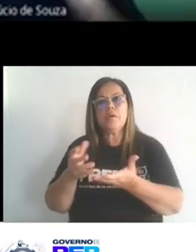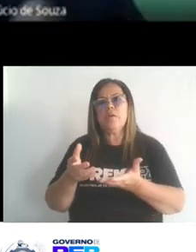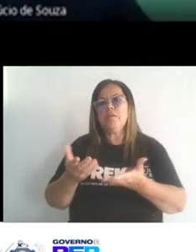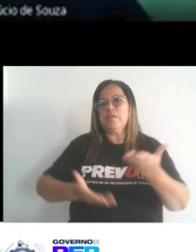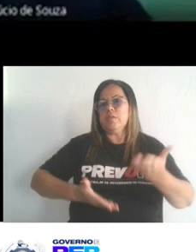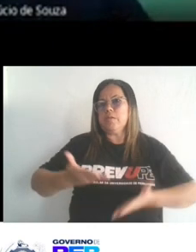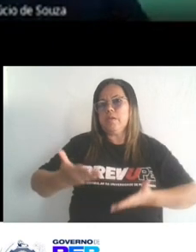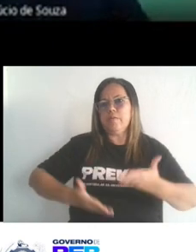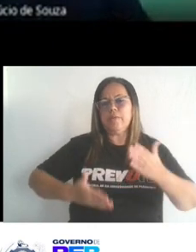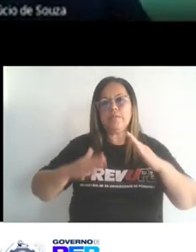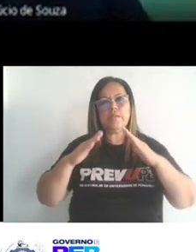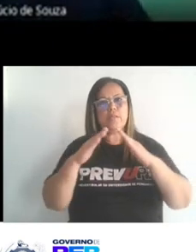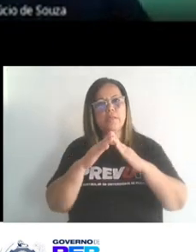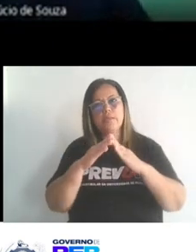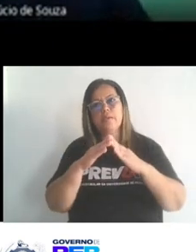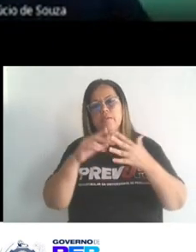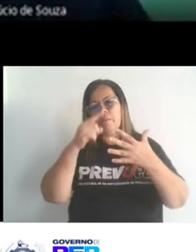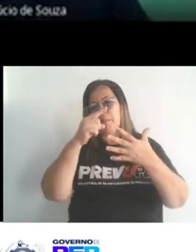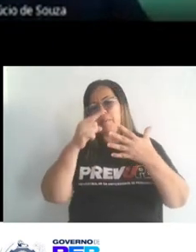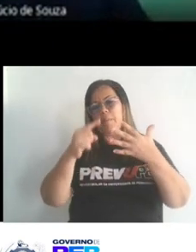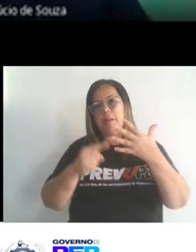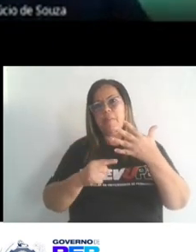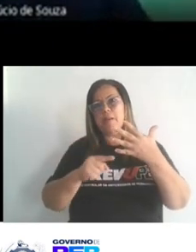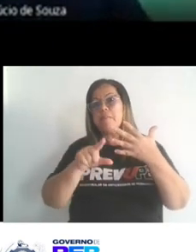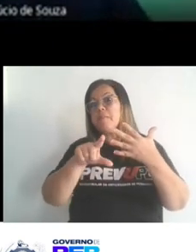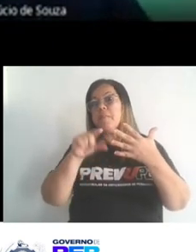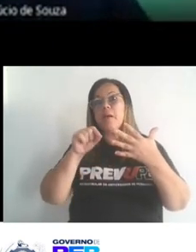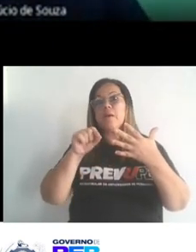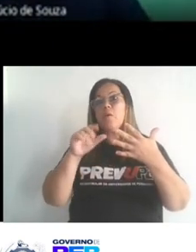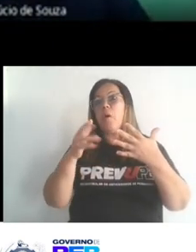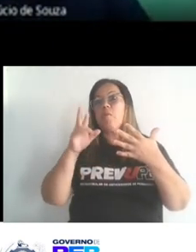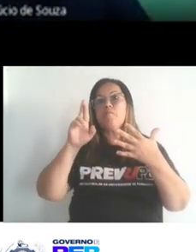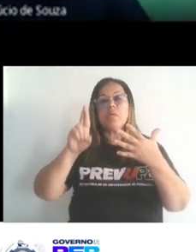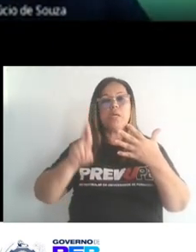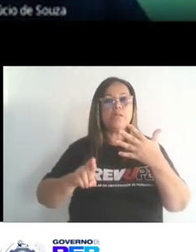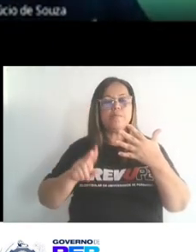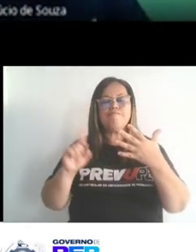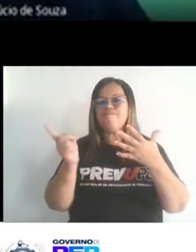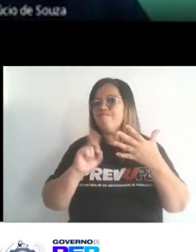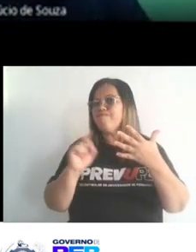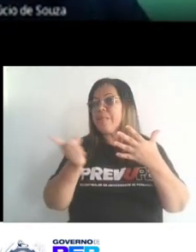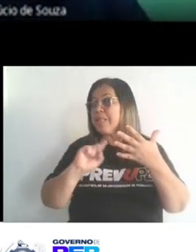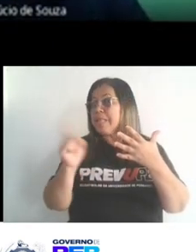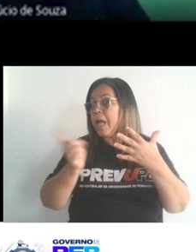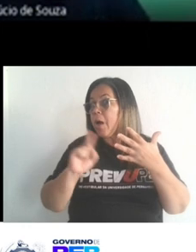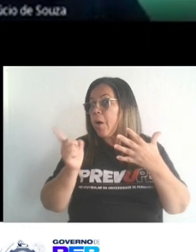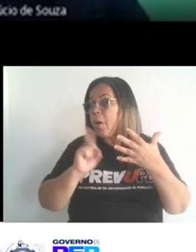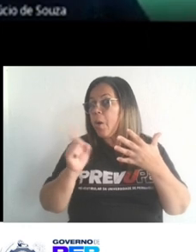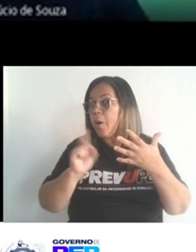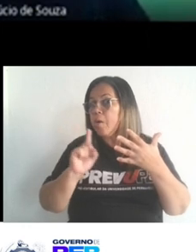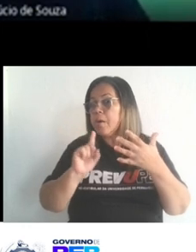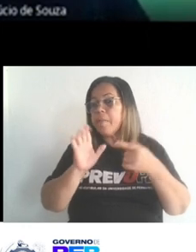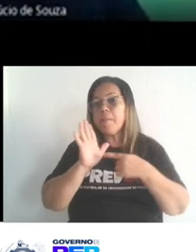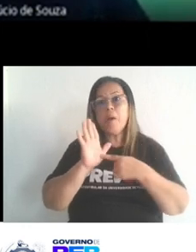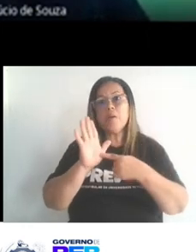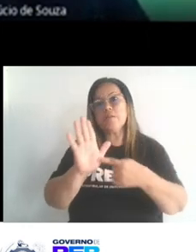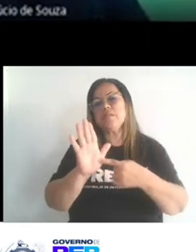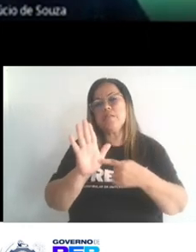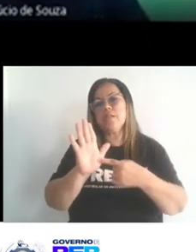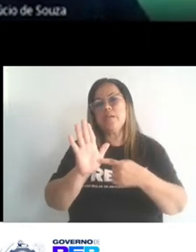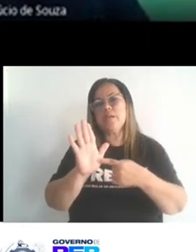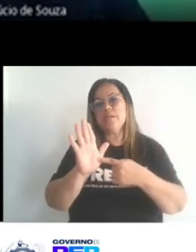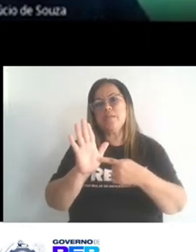as alternativas abaixo assinale o motivo que não que não é apontado por